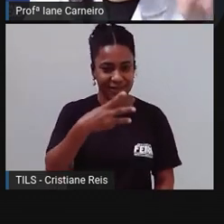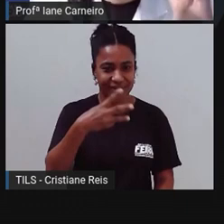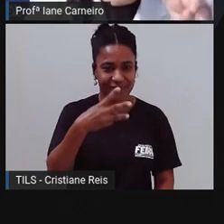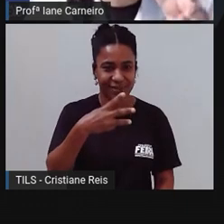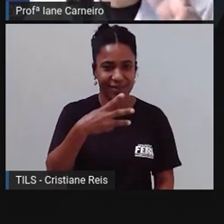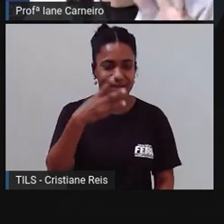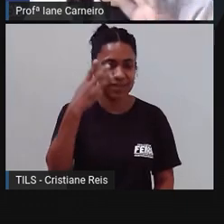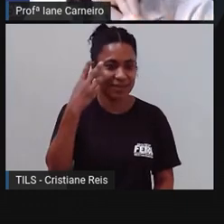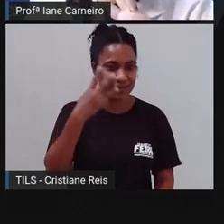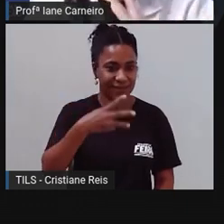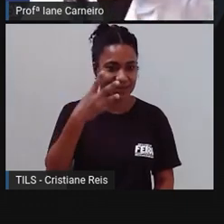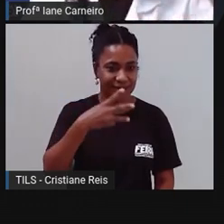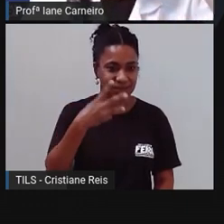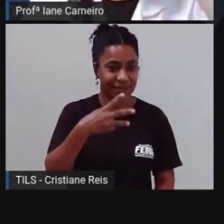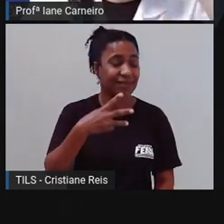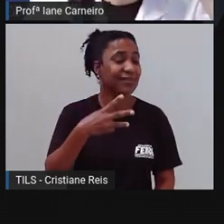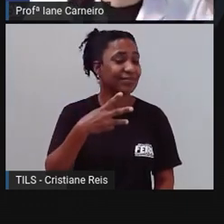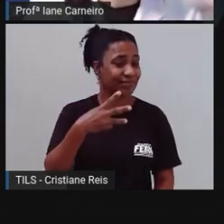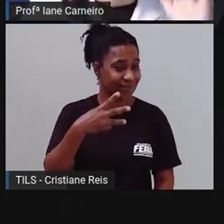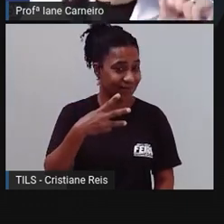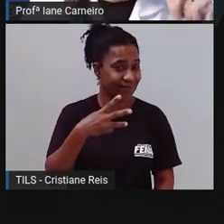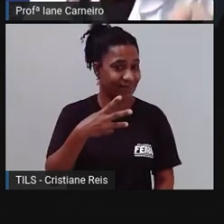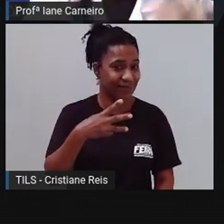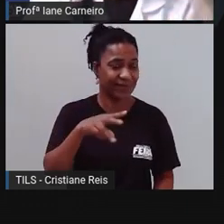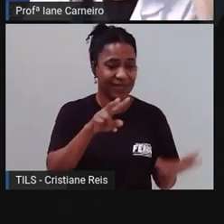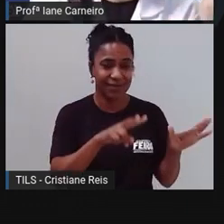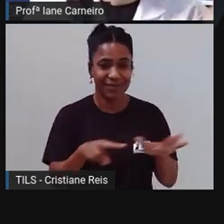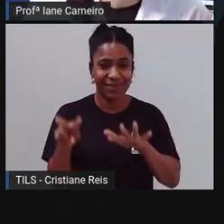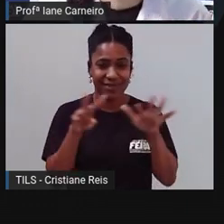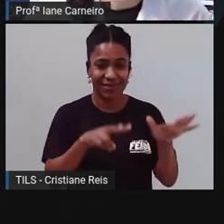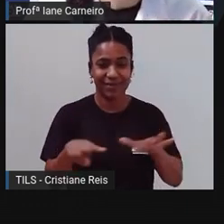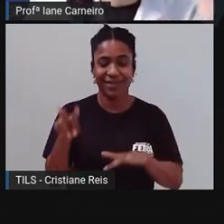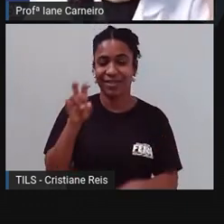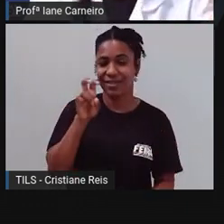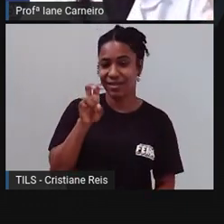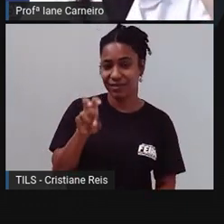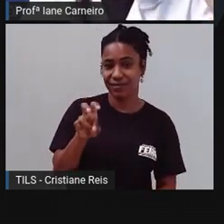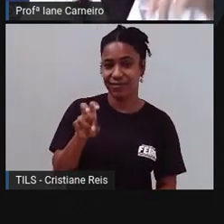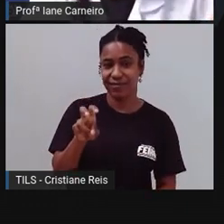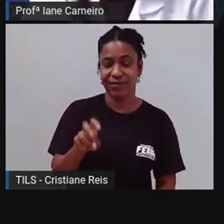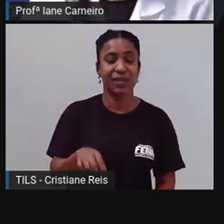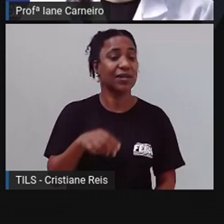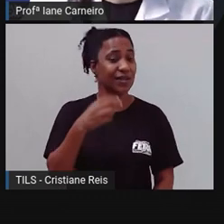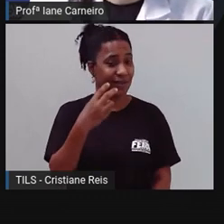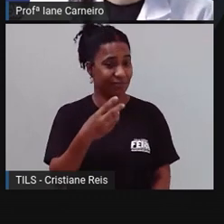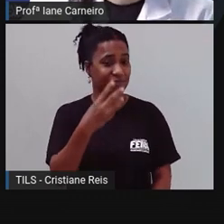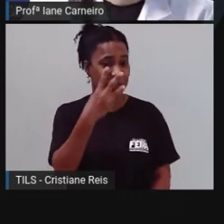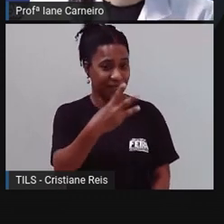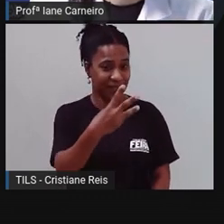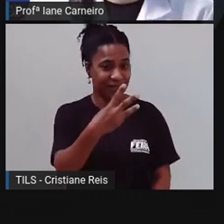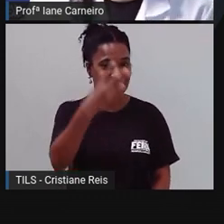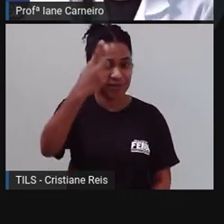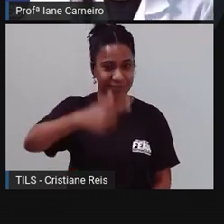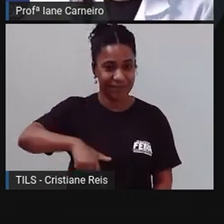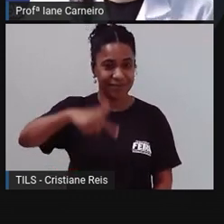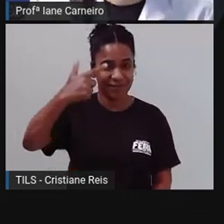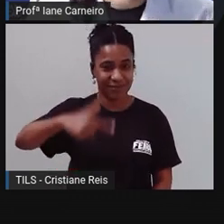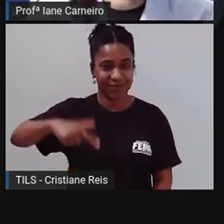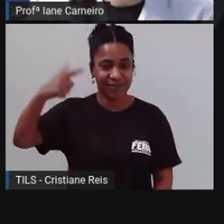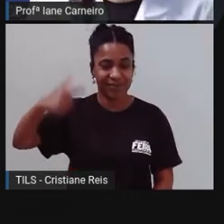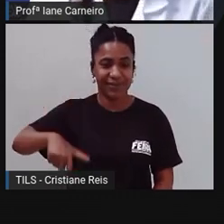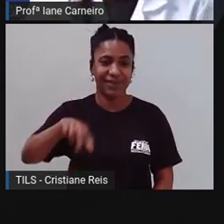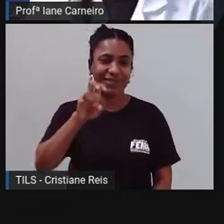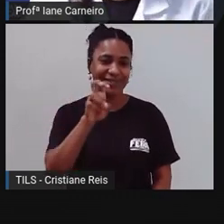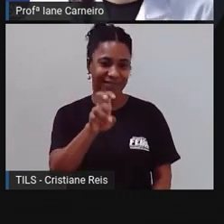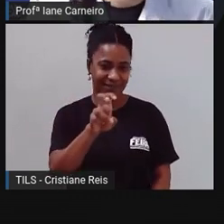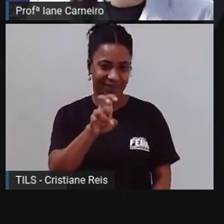Passou 3 carros, né? Passaram na minha rua durante 5 semanas. Então eu vou repetir o três 5 vezes, ó. Três aqui, mais